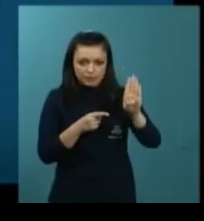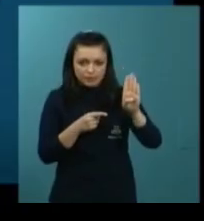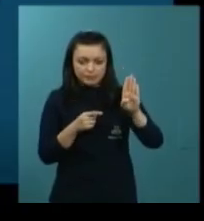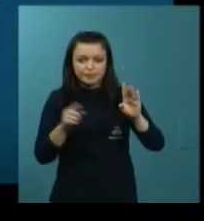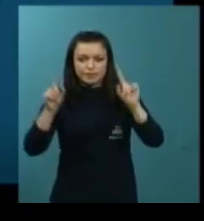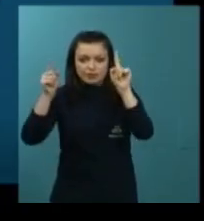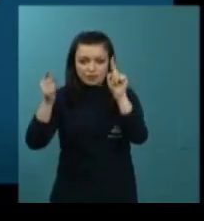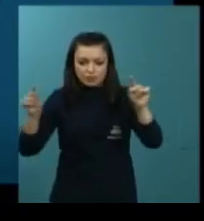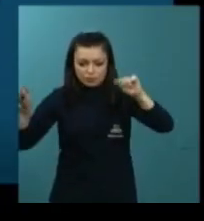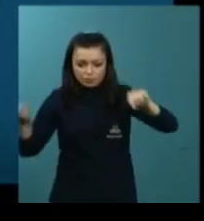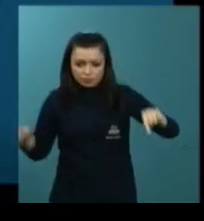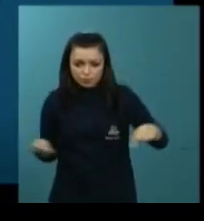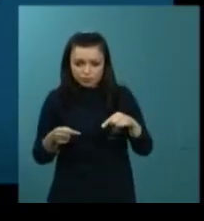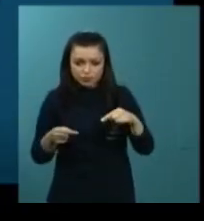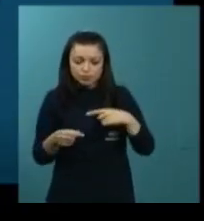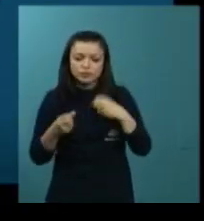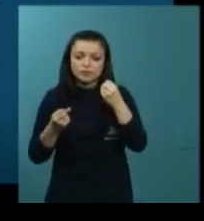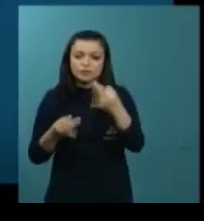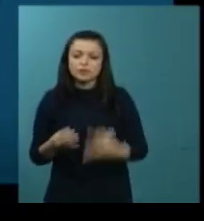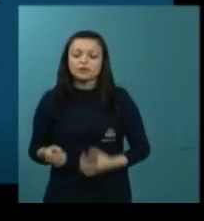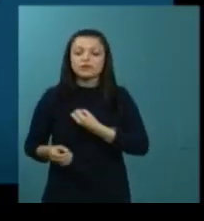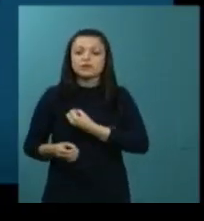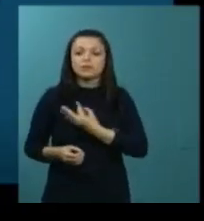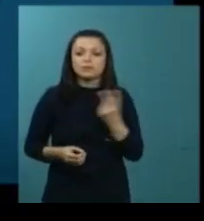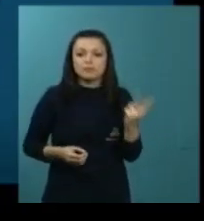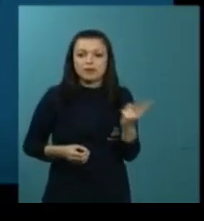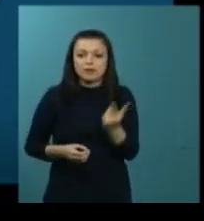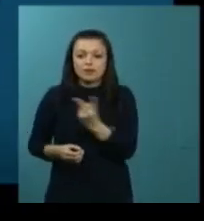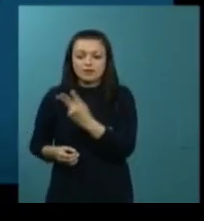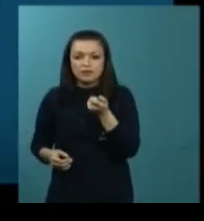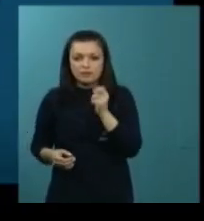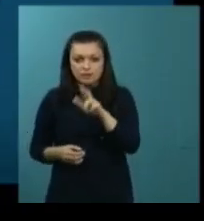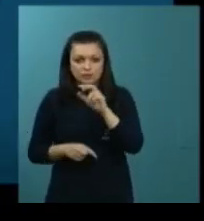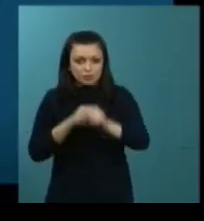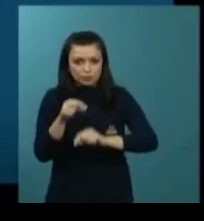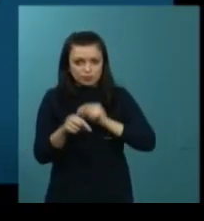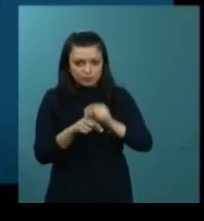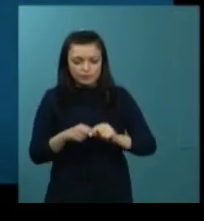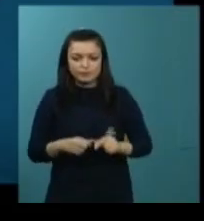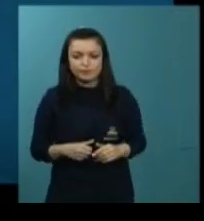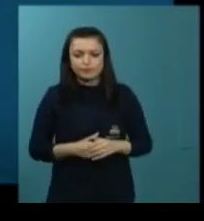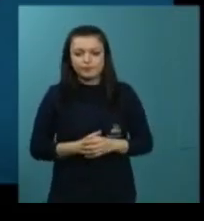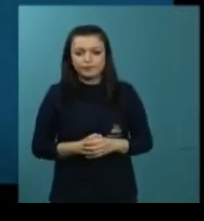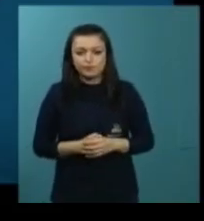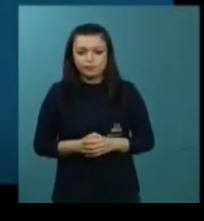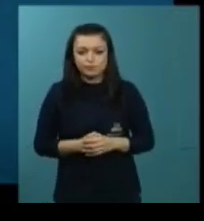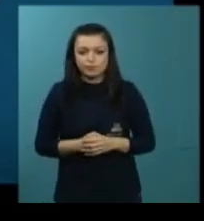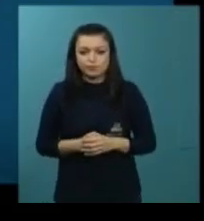é um conjunto formado pelos seguintes pares ordenados: